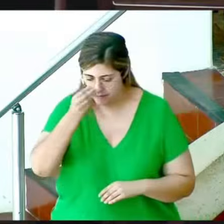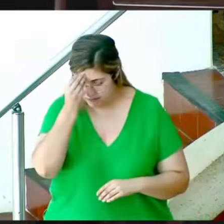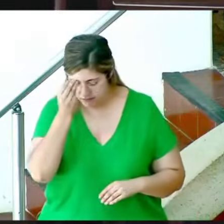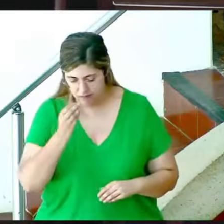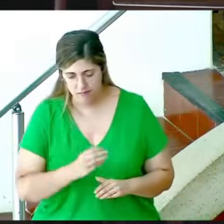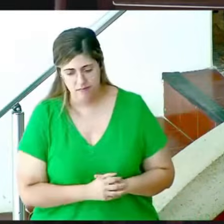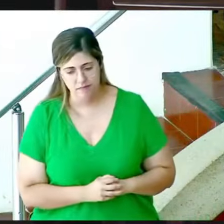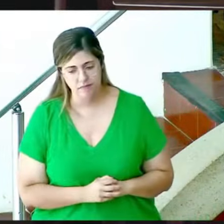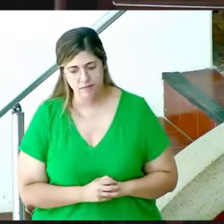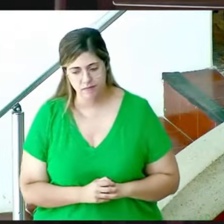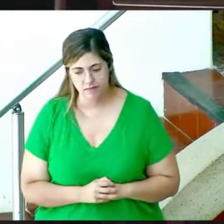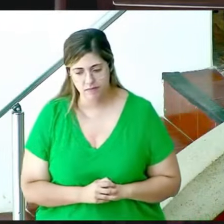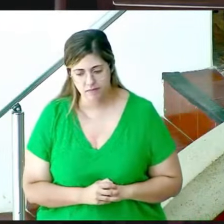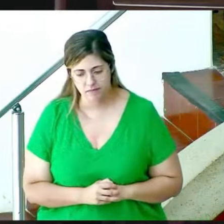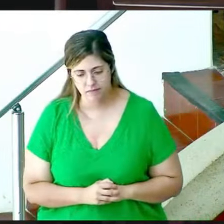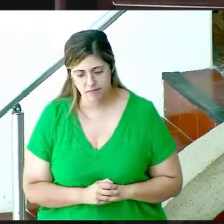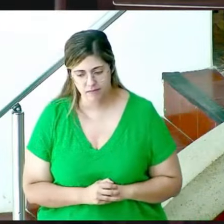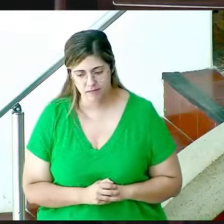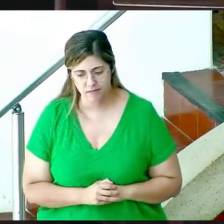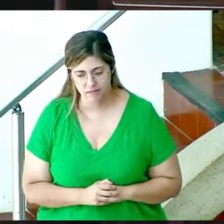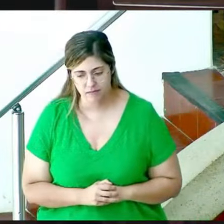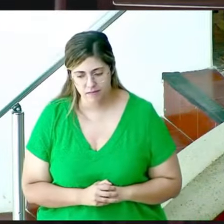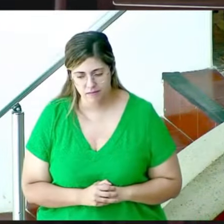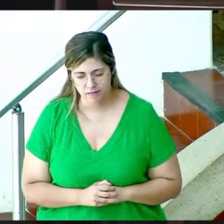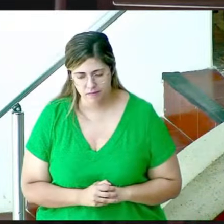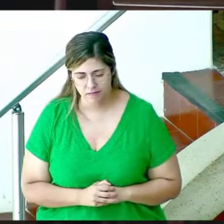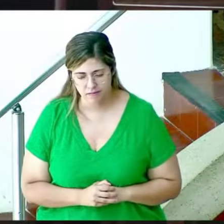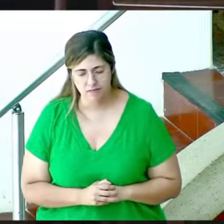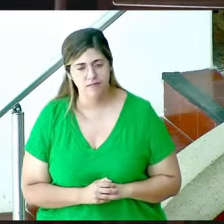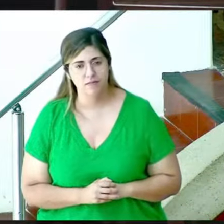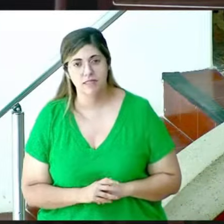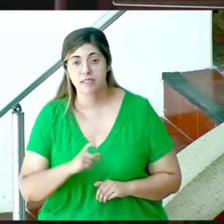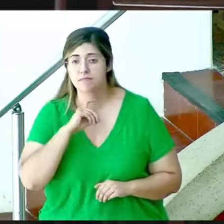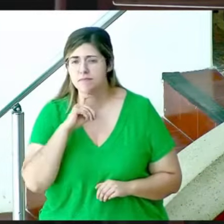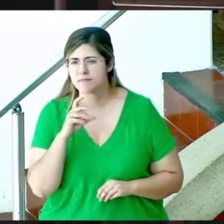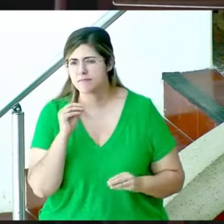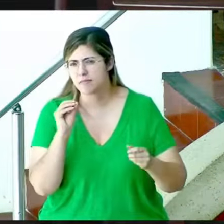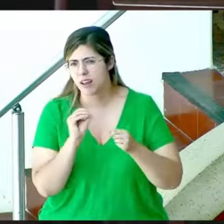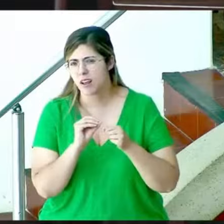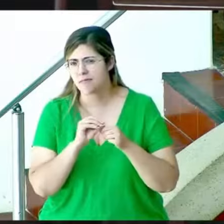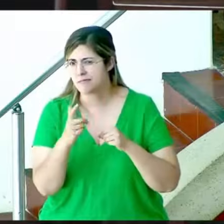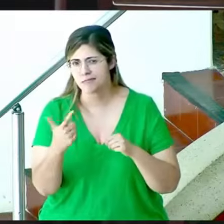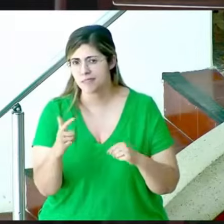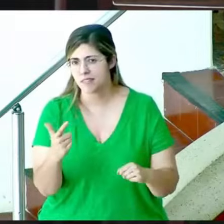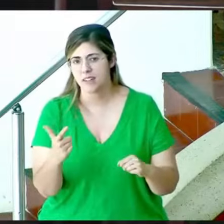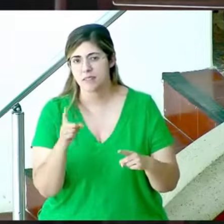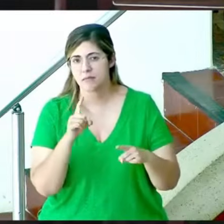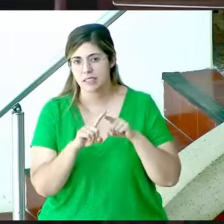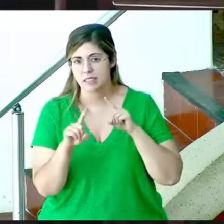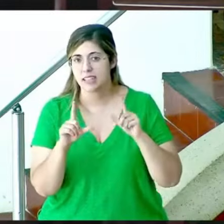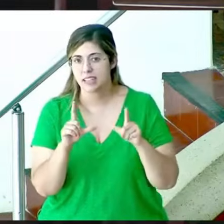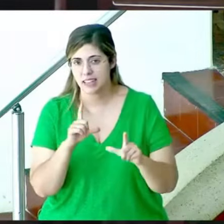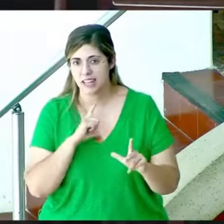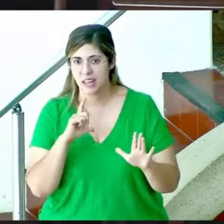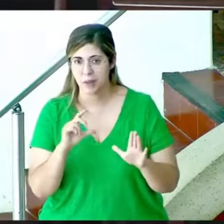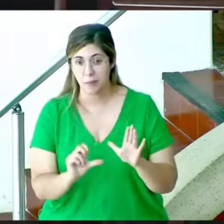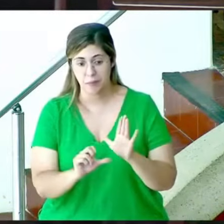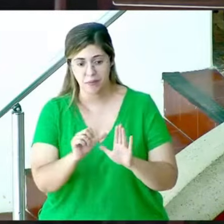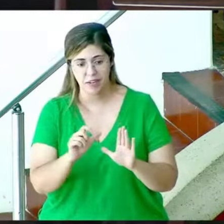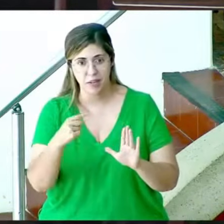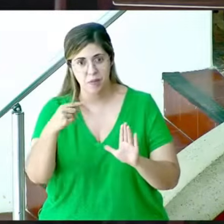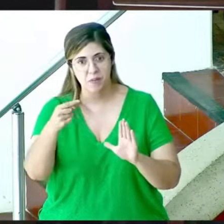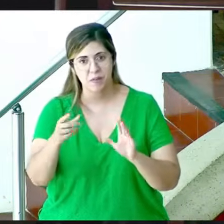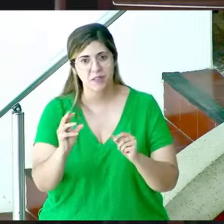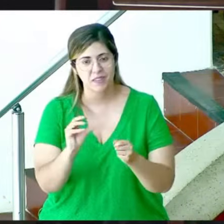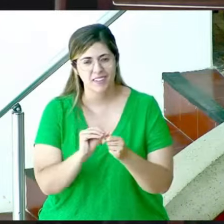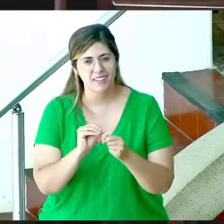for. Ninguém entrega o que não tem. Nós só podemos fazer de acordo com o que somos. De novo eu digo, pode ser que a igreja aqui de Pedro